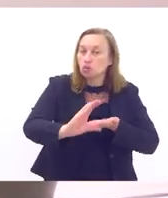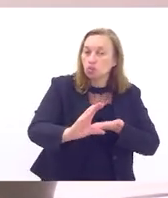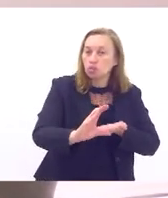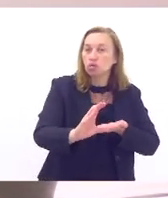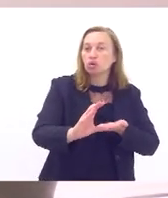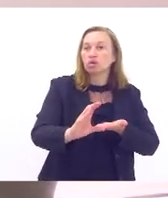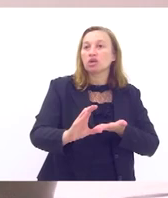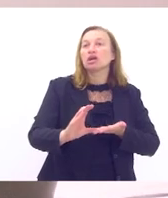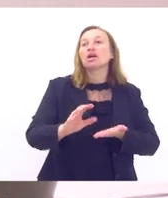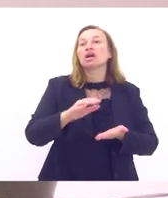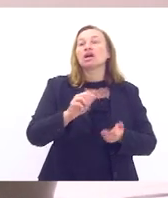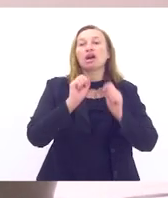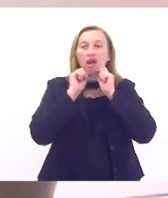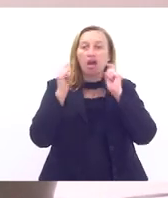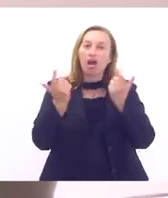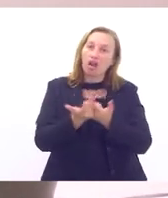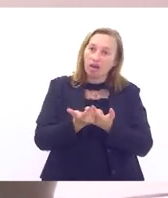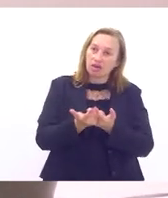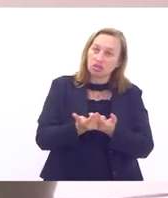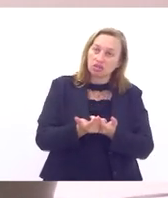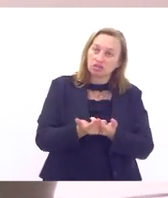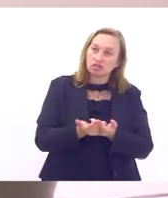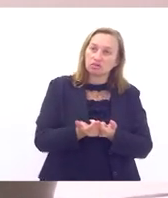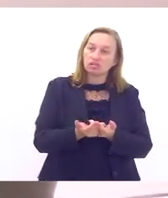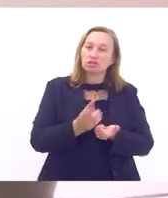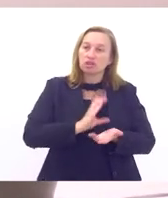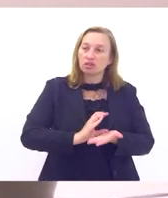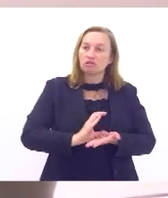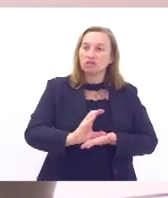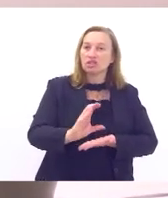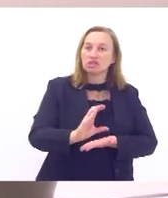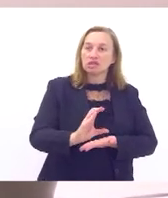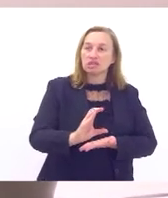pela Assembleia Legislativa para financiar o termo